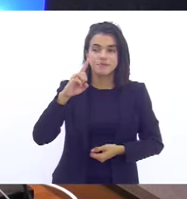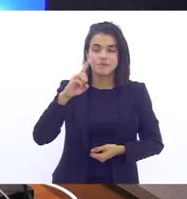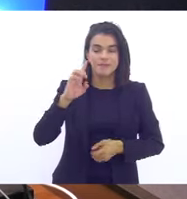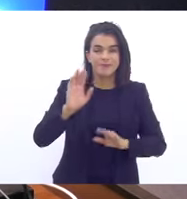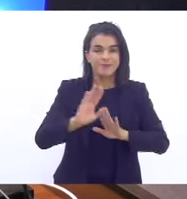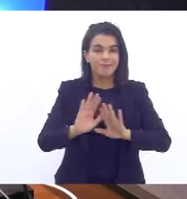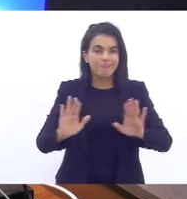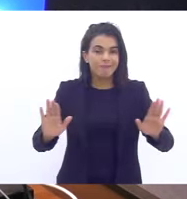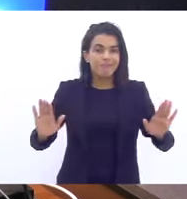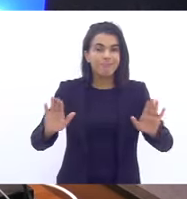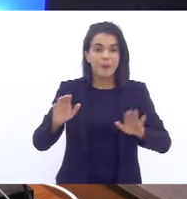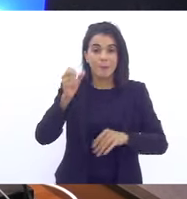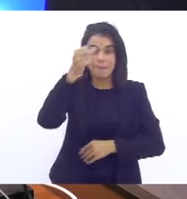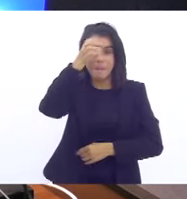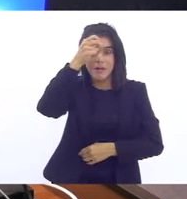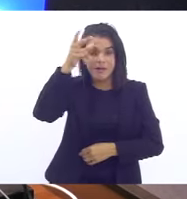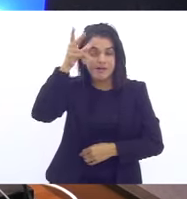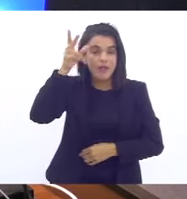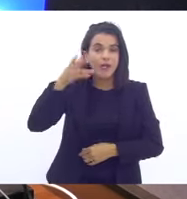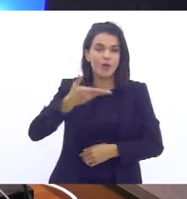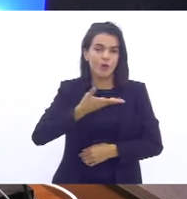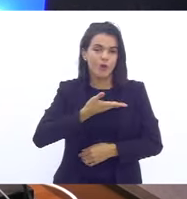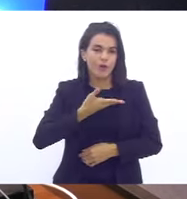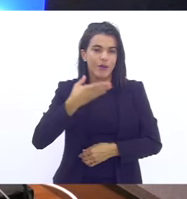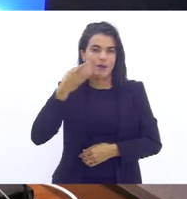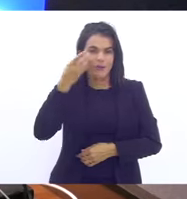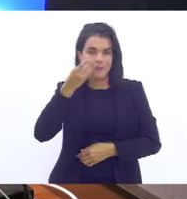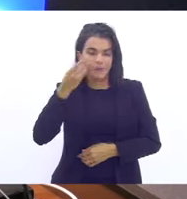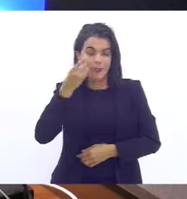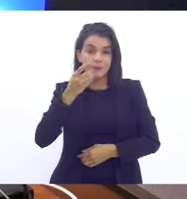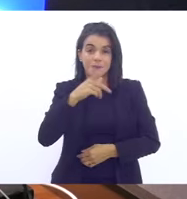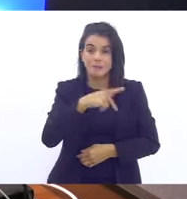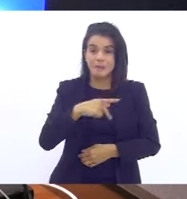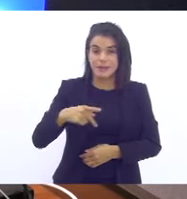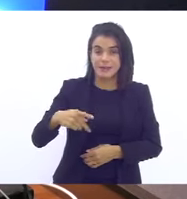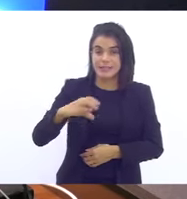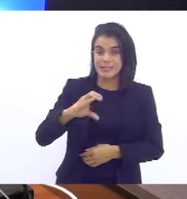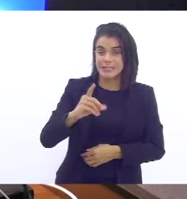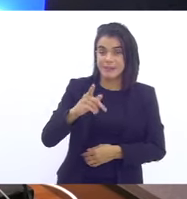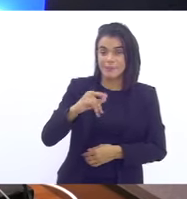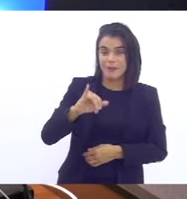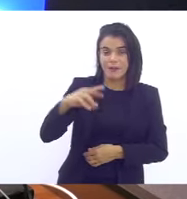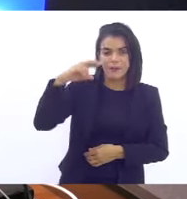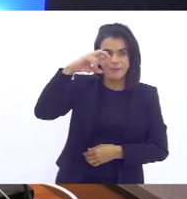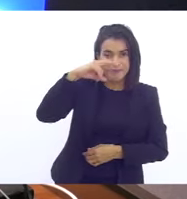público presente, prefeitos, os colegas deputados, presidente da CPI, Rodrigo Amorim,